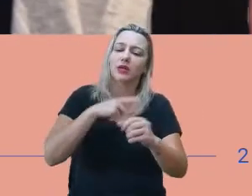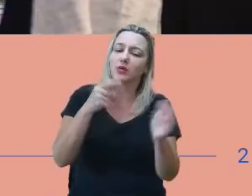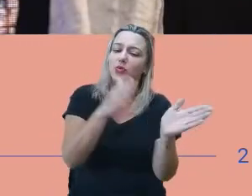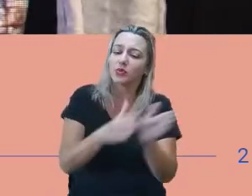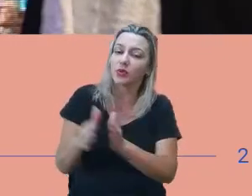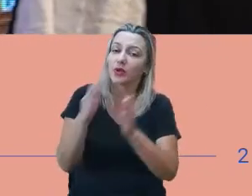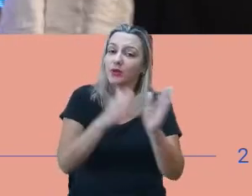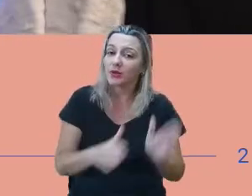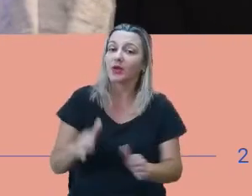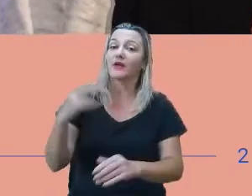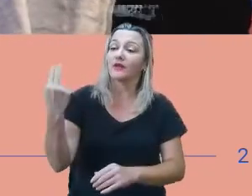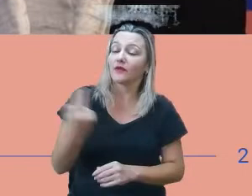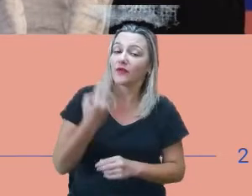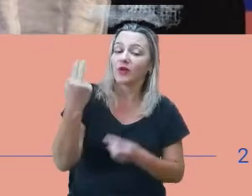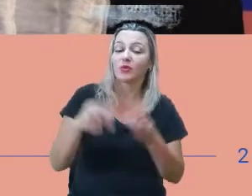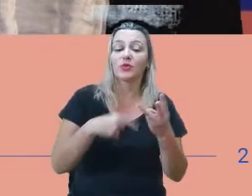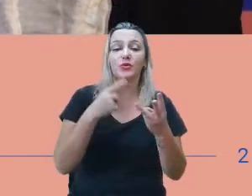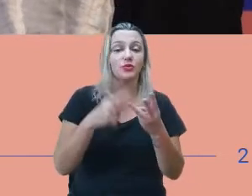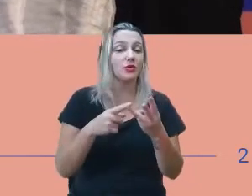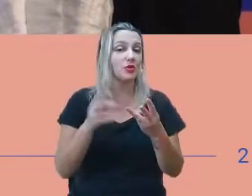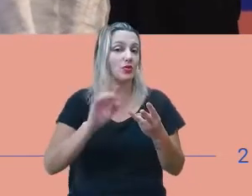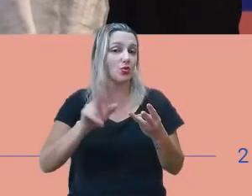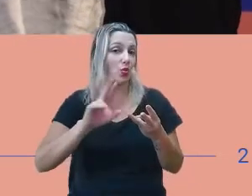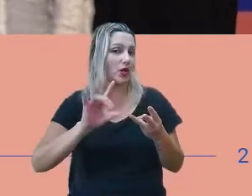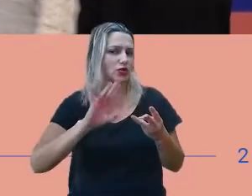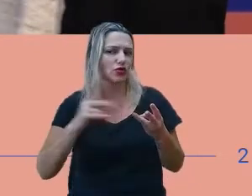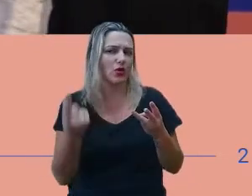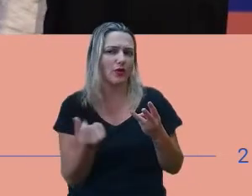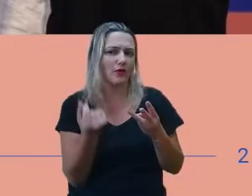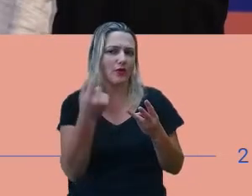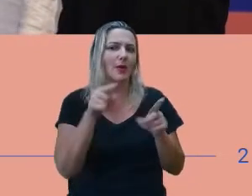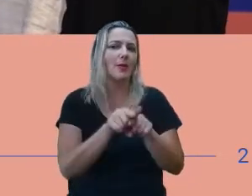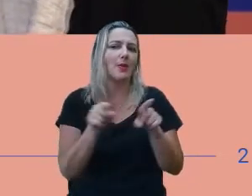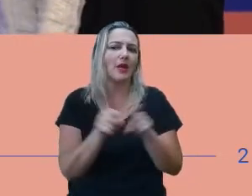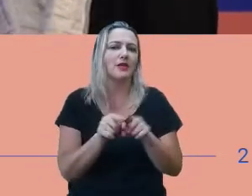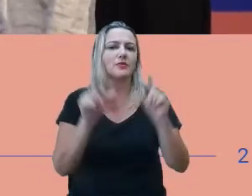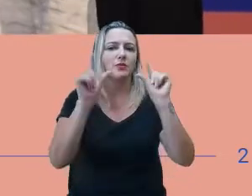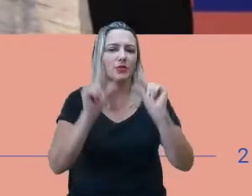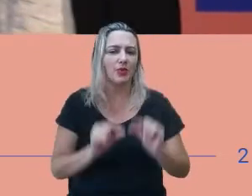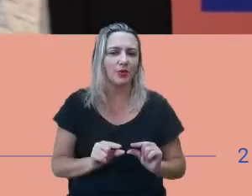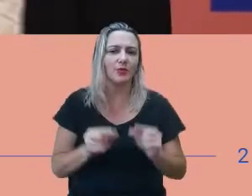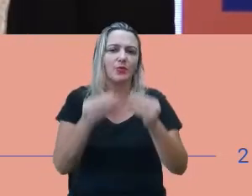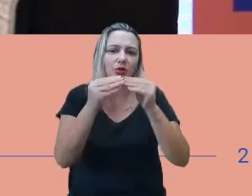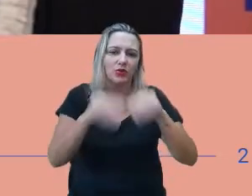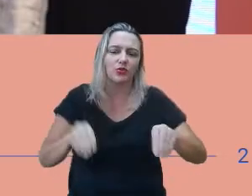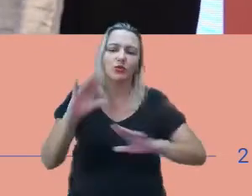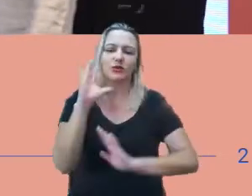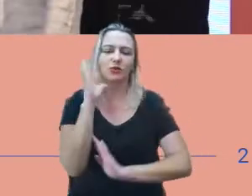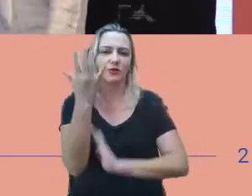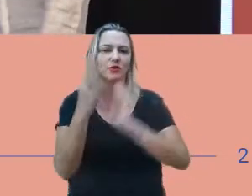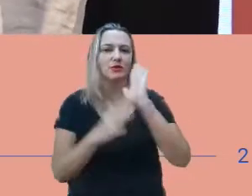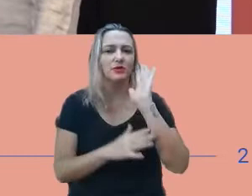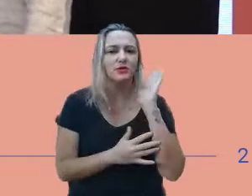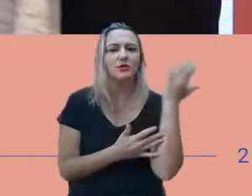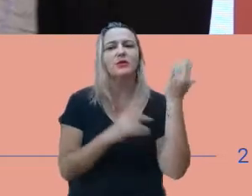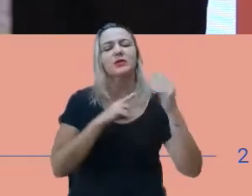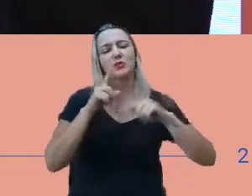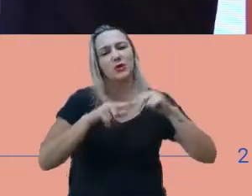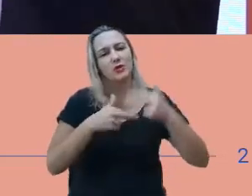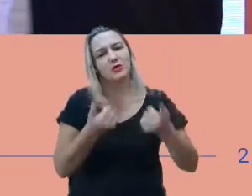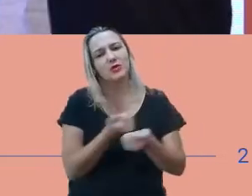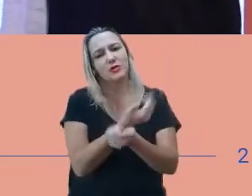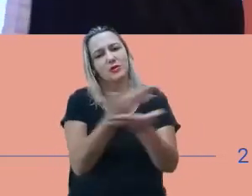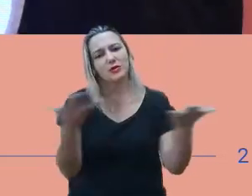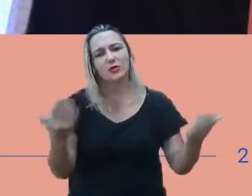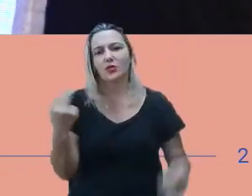benefícios não e financeiros mais de redução de impacto ambiental trazendo uma matéria-prima para o mercado com alto